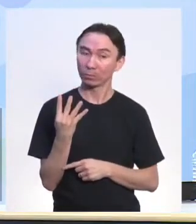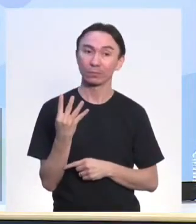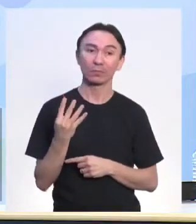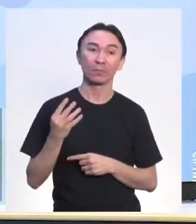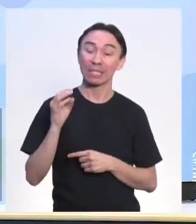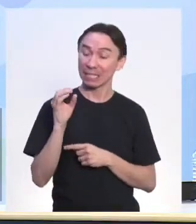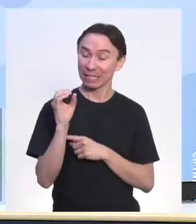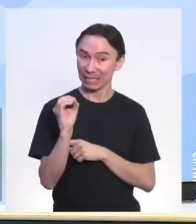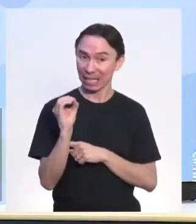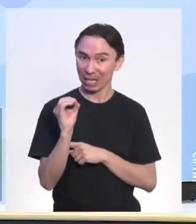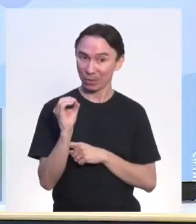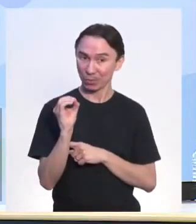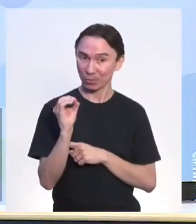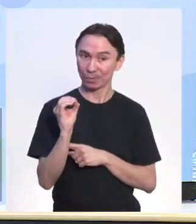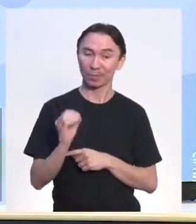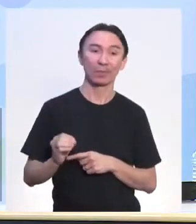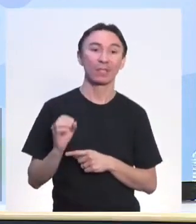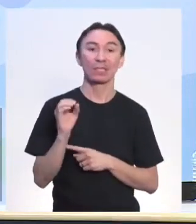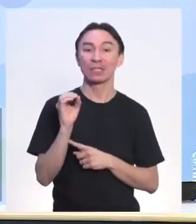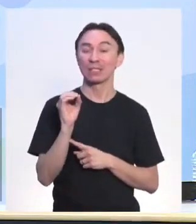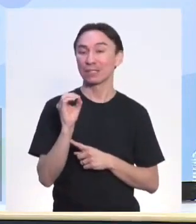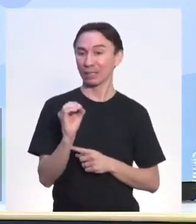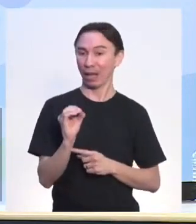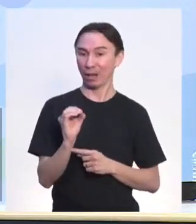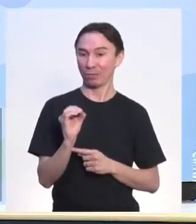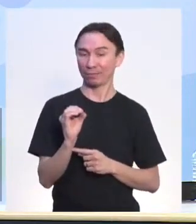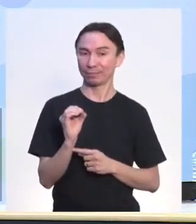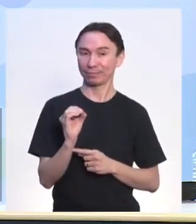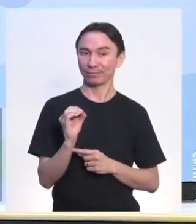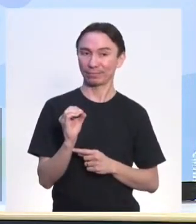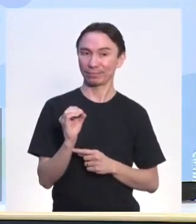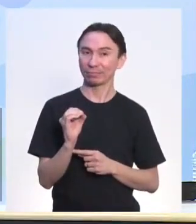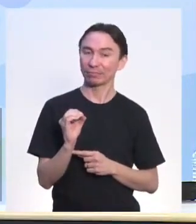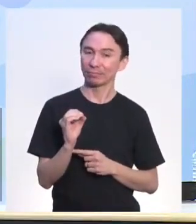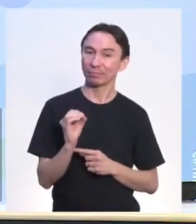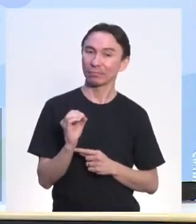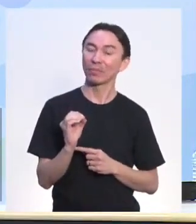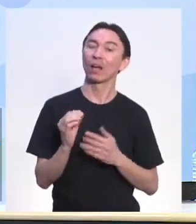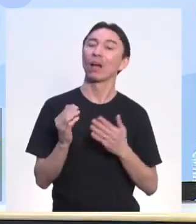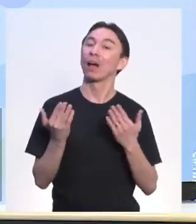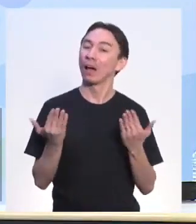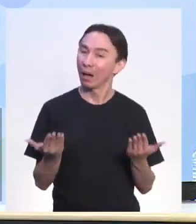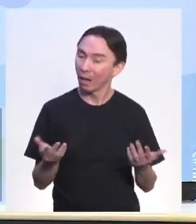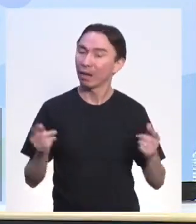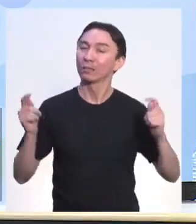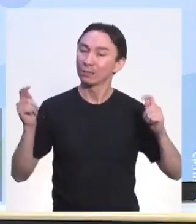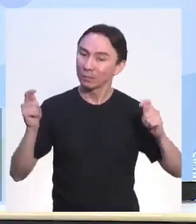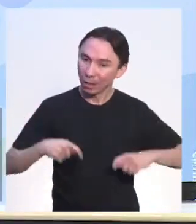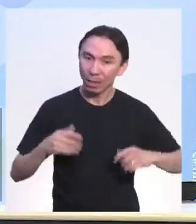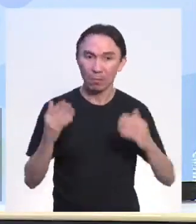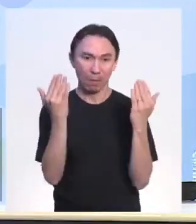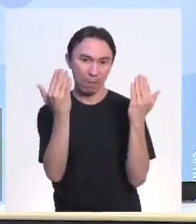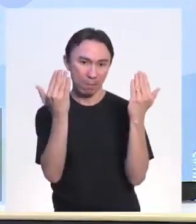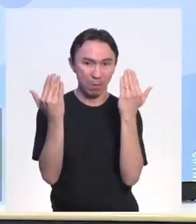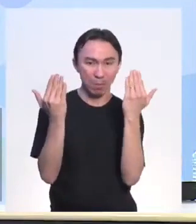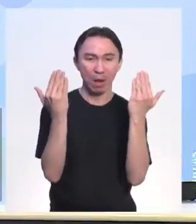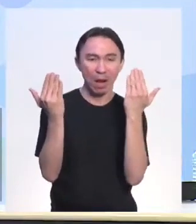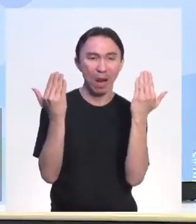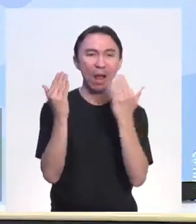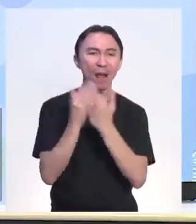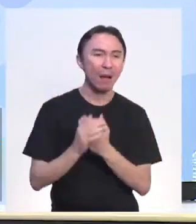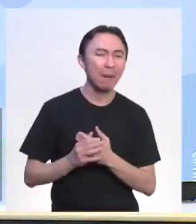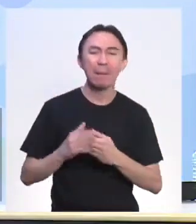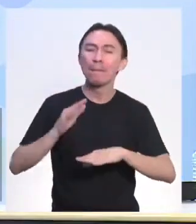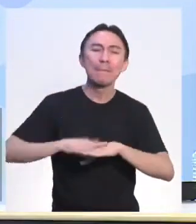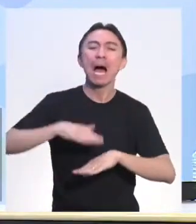4, 0 e 0. Aqui eu posso comparar. Qual deles é o